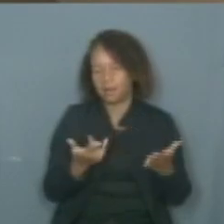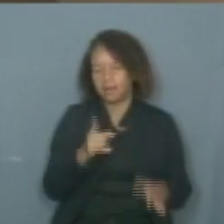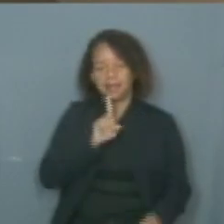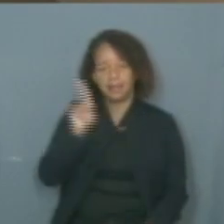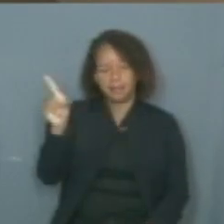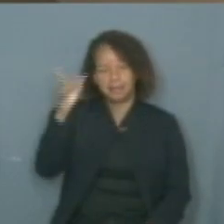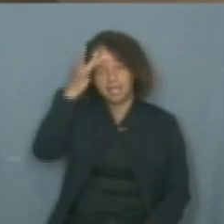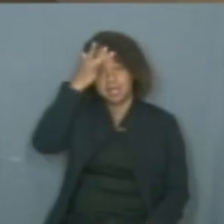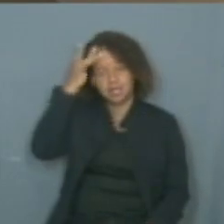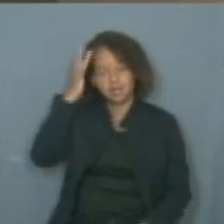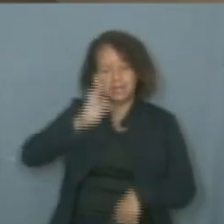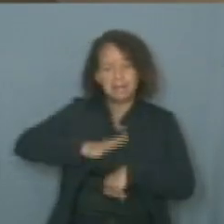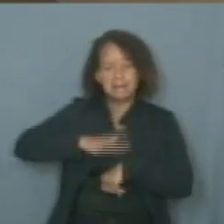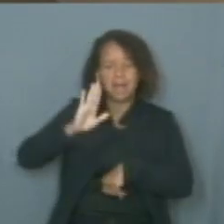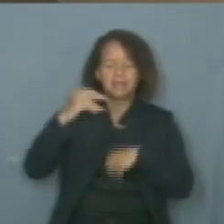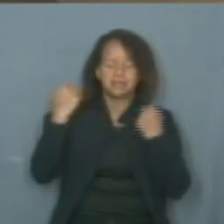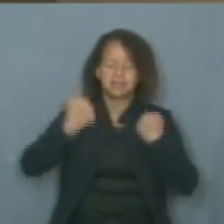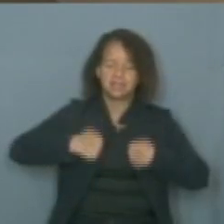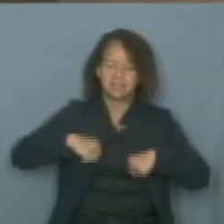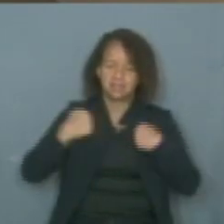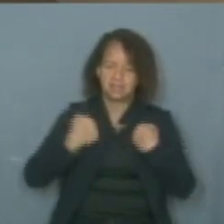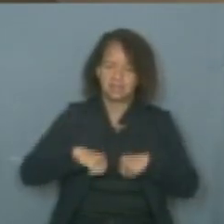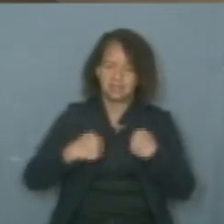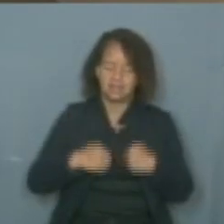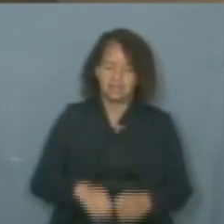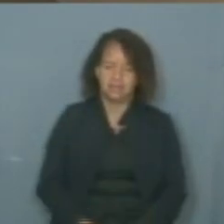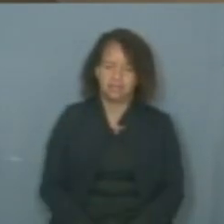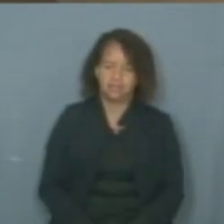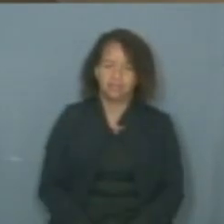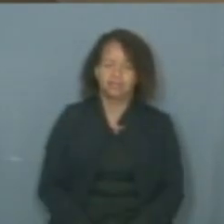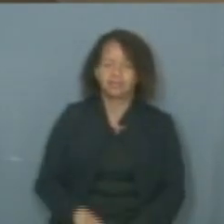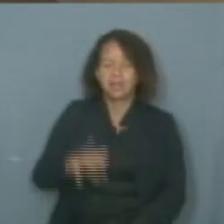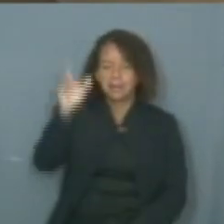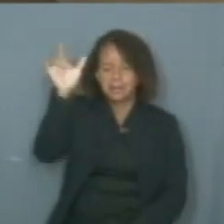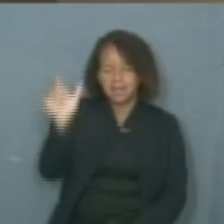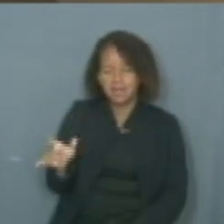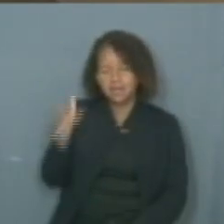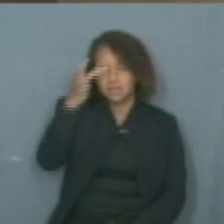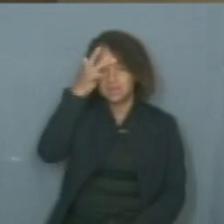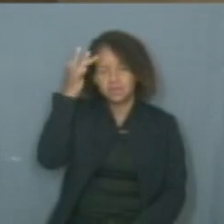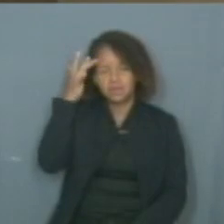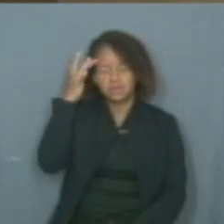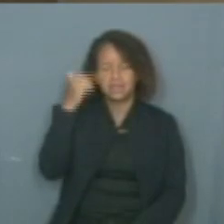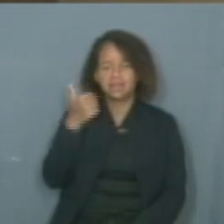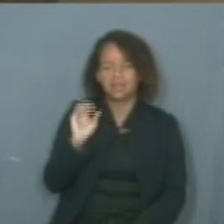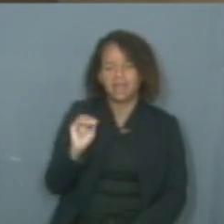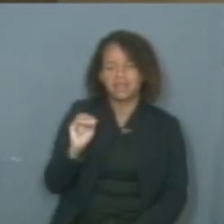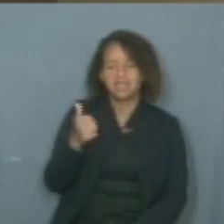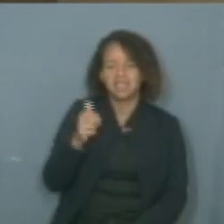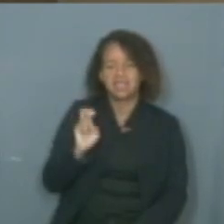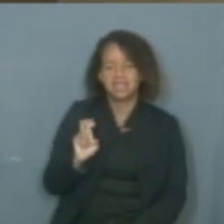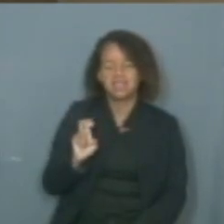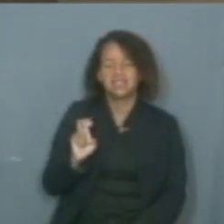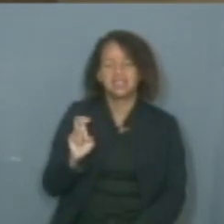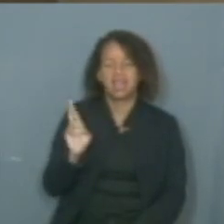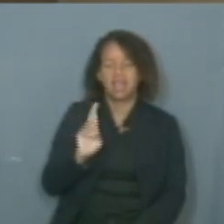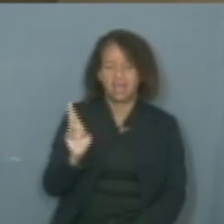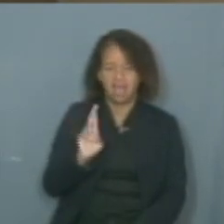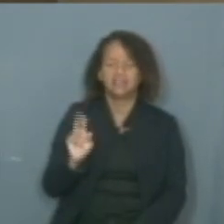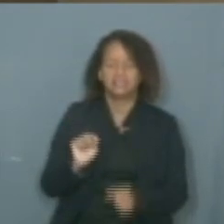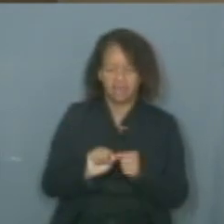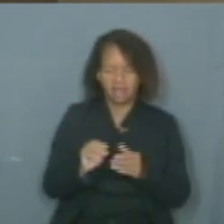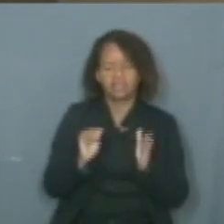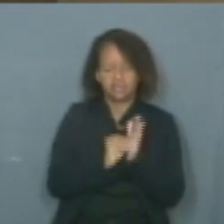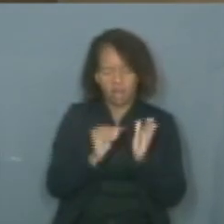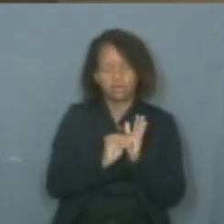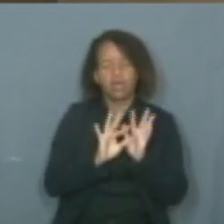daquelas pessoas que mais precisam. Aquelas pessoas que 10, 15, 20 reais faz